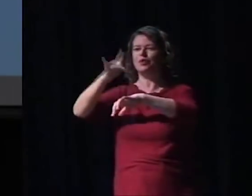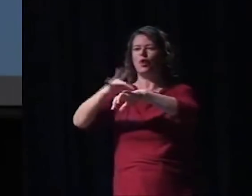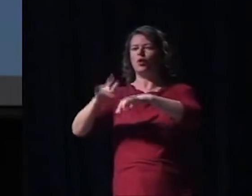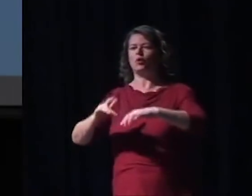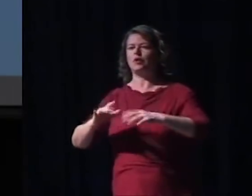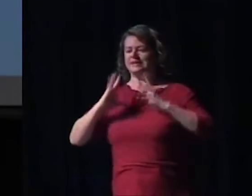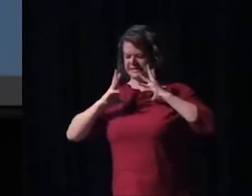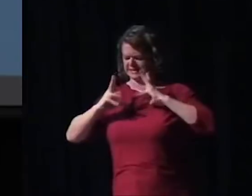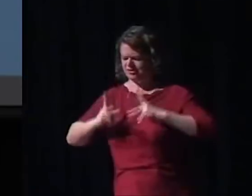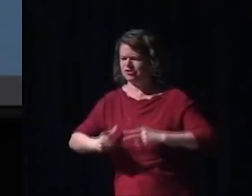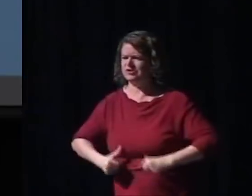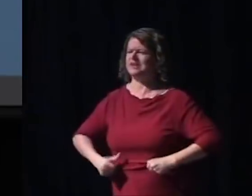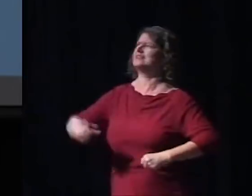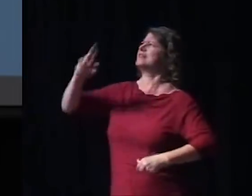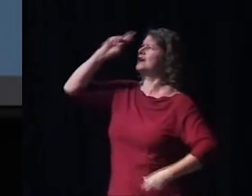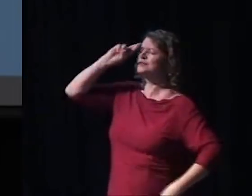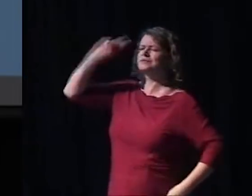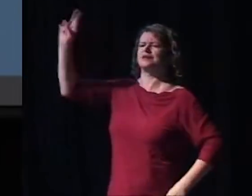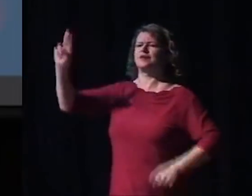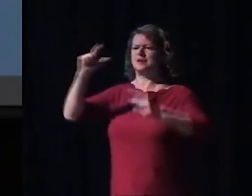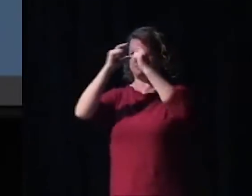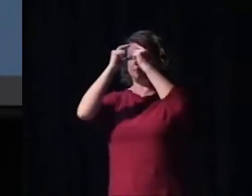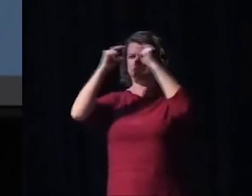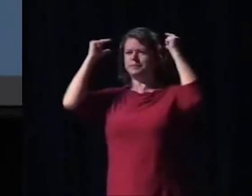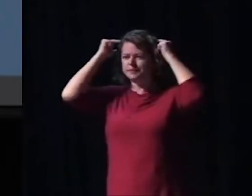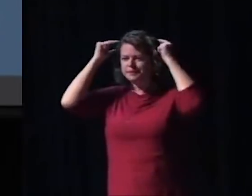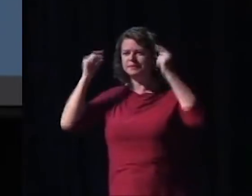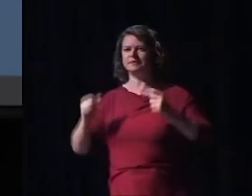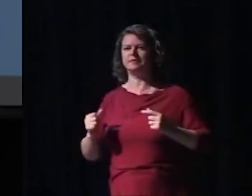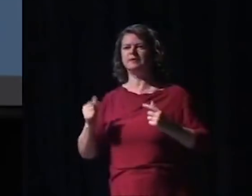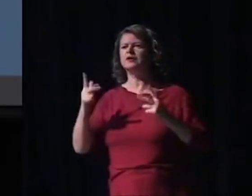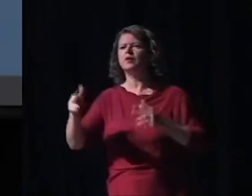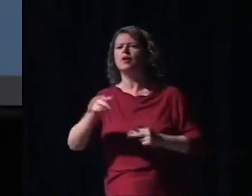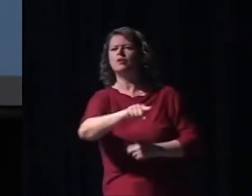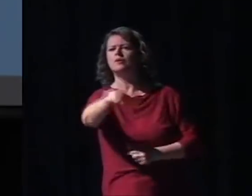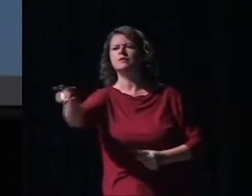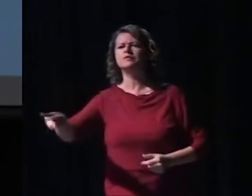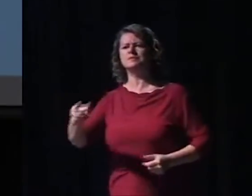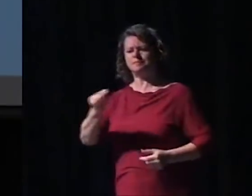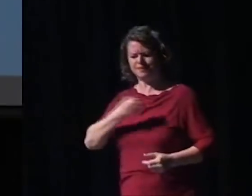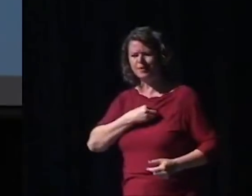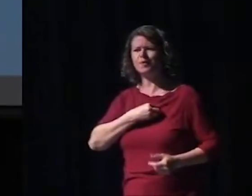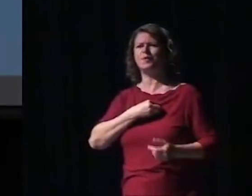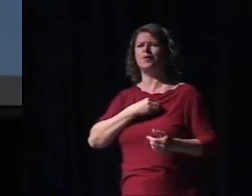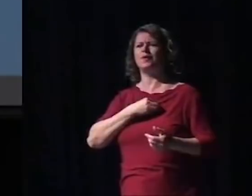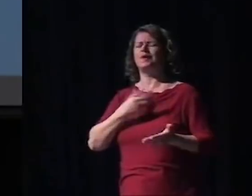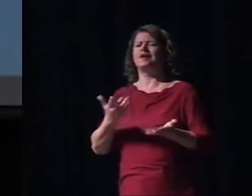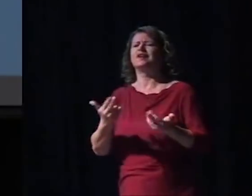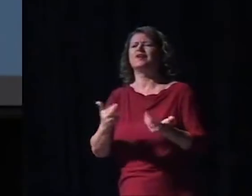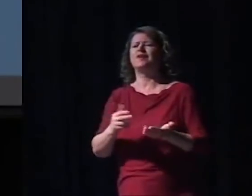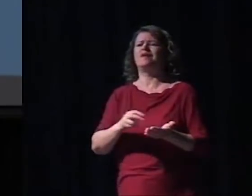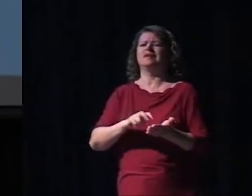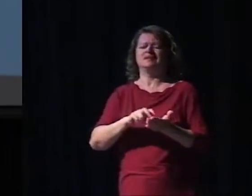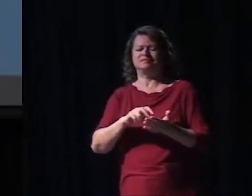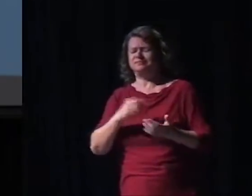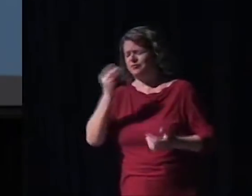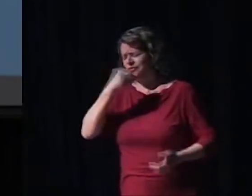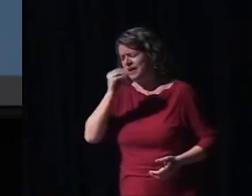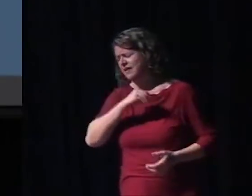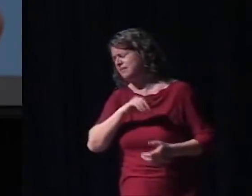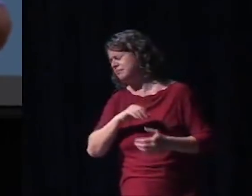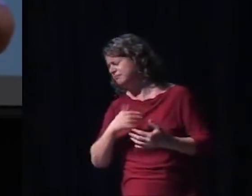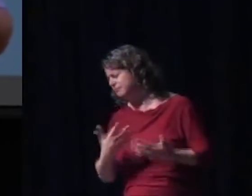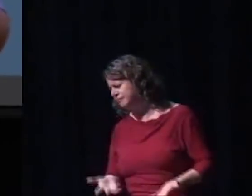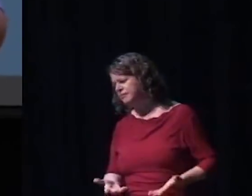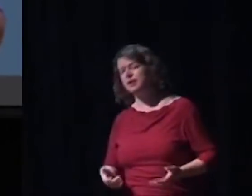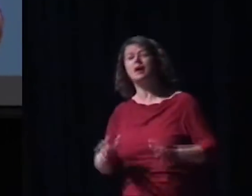é um Deus de recomeço. O fato de você ter caído como Sansão, você ter tropeçado nos princípios, ter se andado no pecado, não significa